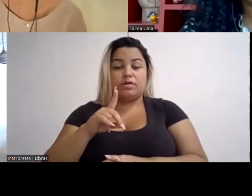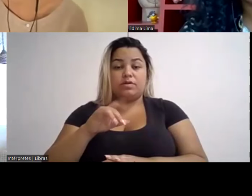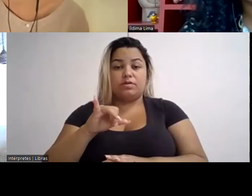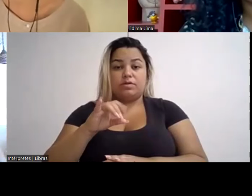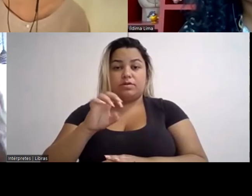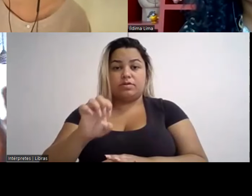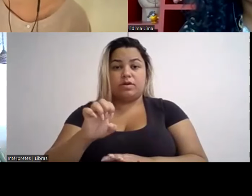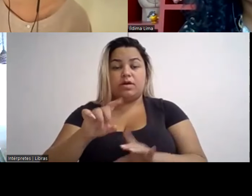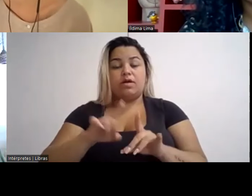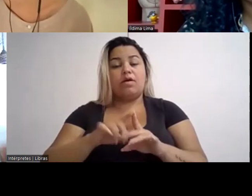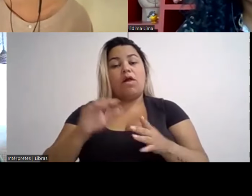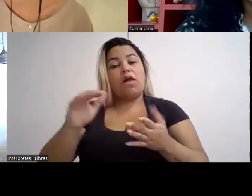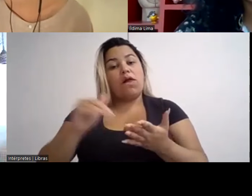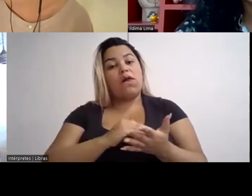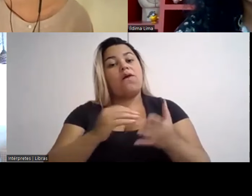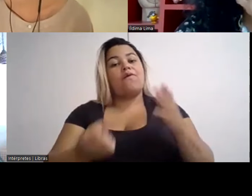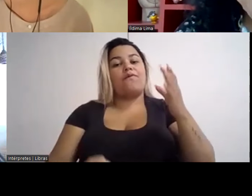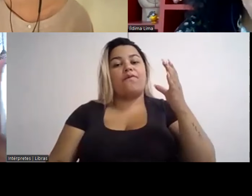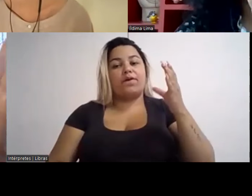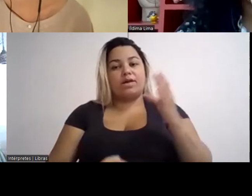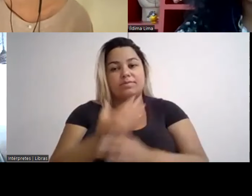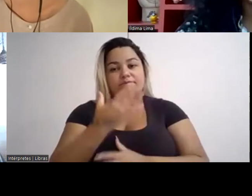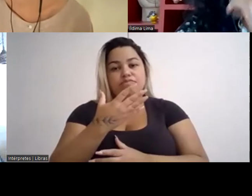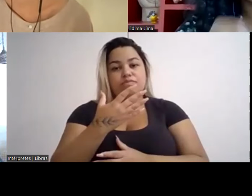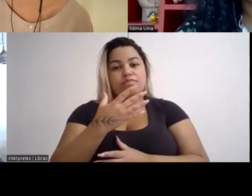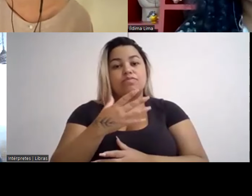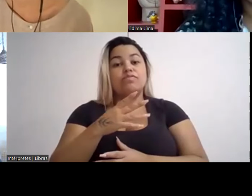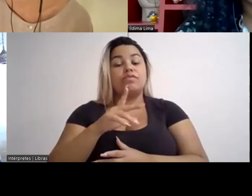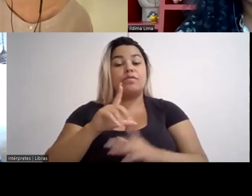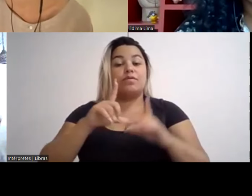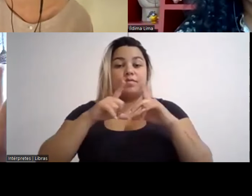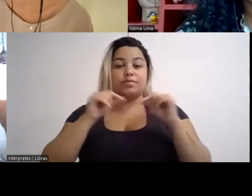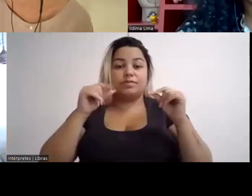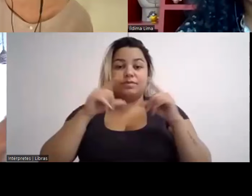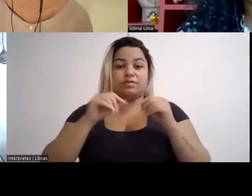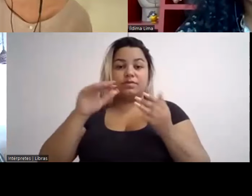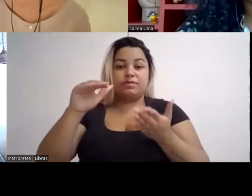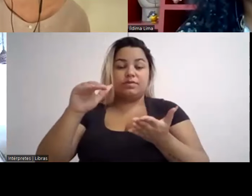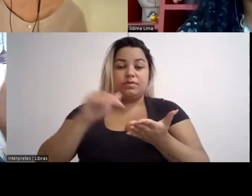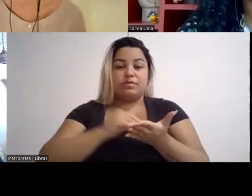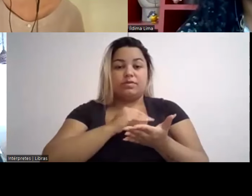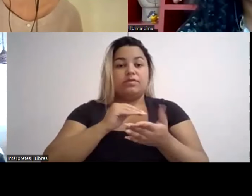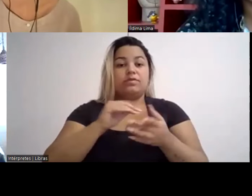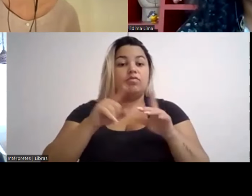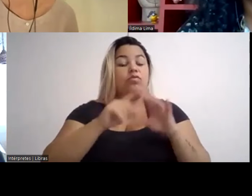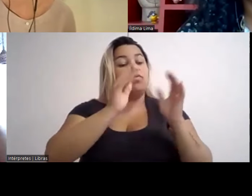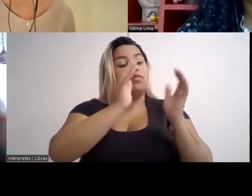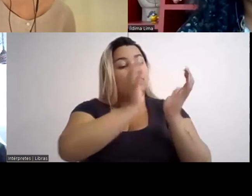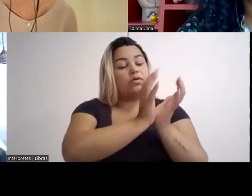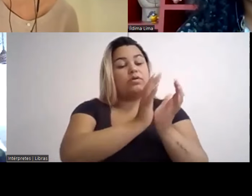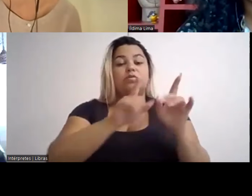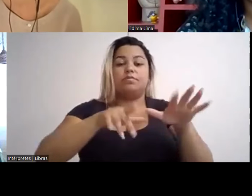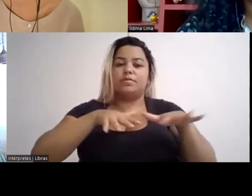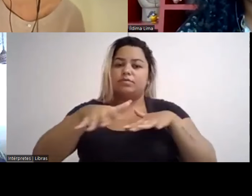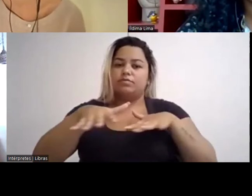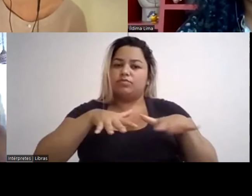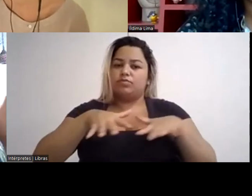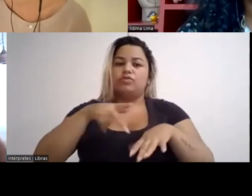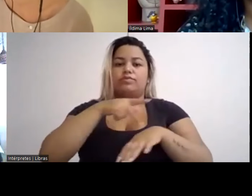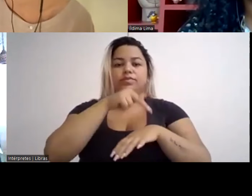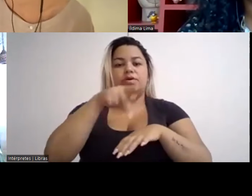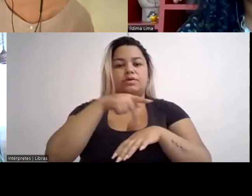a secretaria foi criada, não é? Lá fui eu para Brasília para criar essa secretaria com uma equipe, com um movimento pelo país